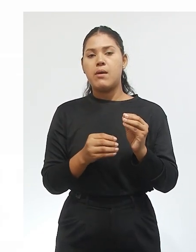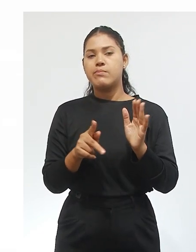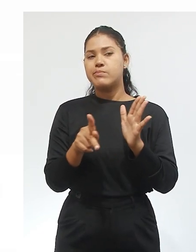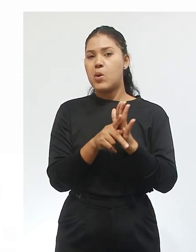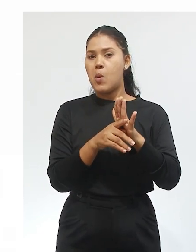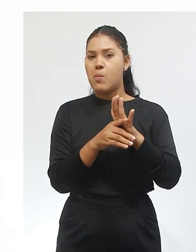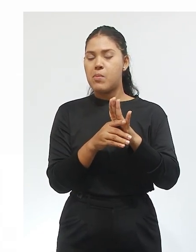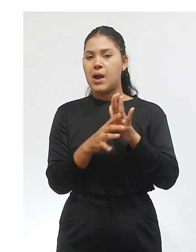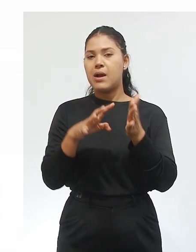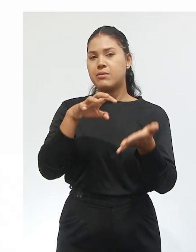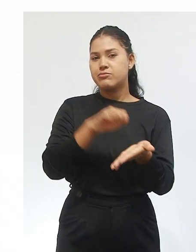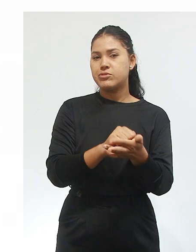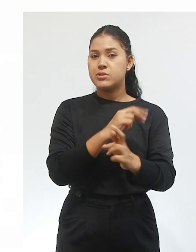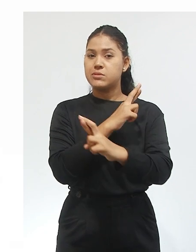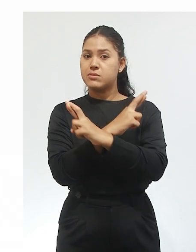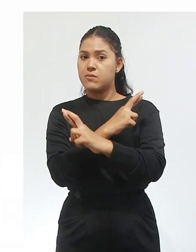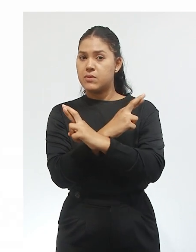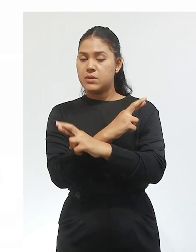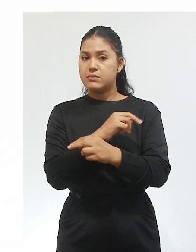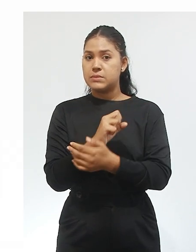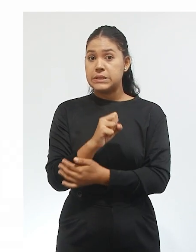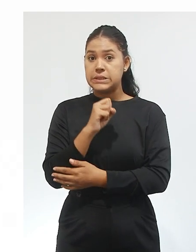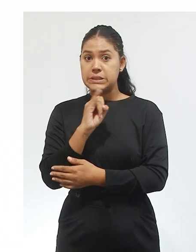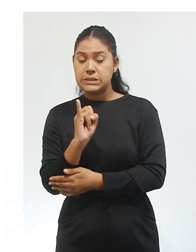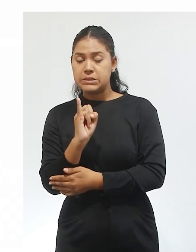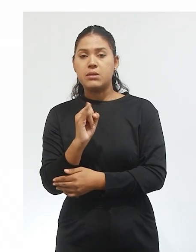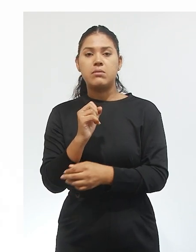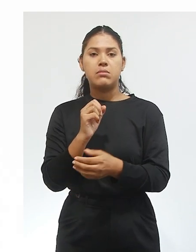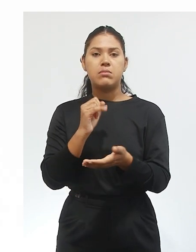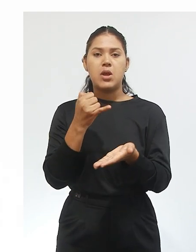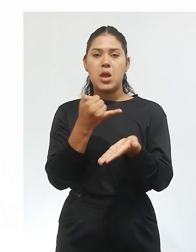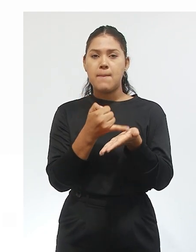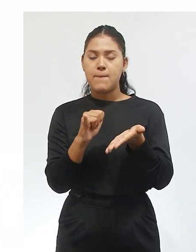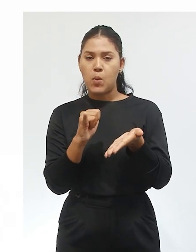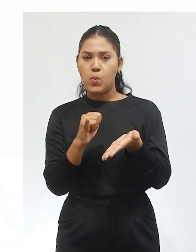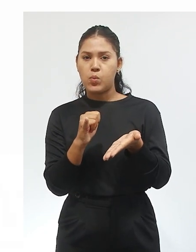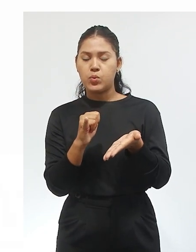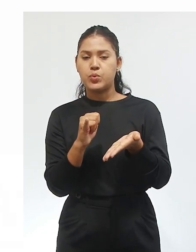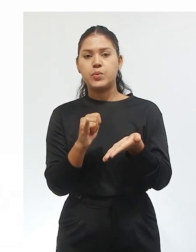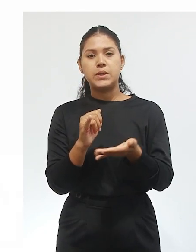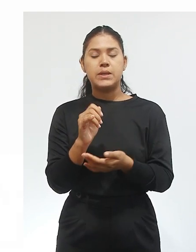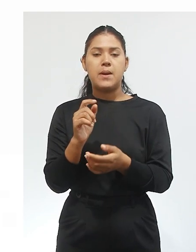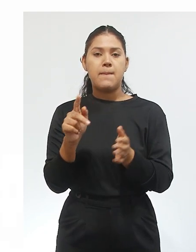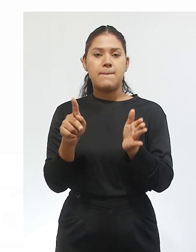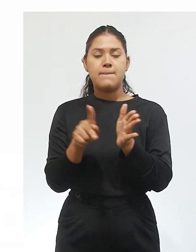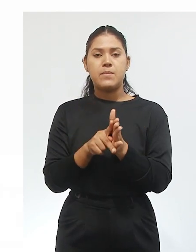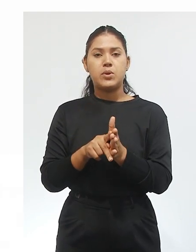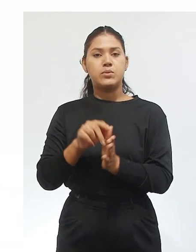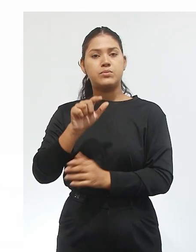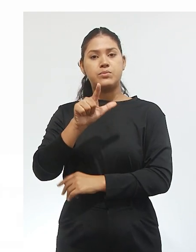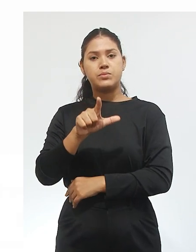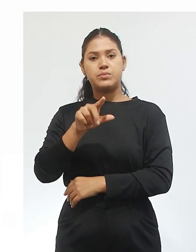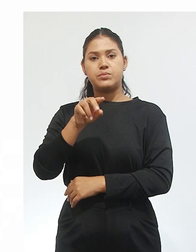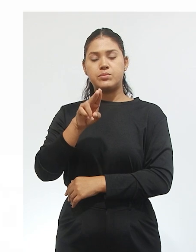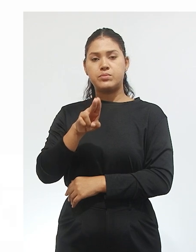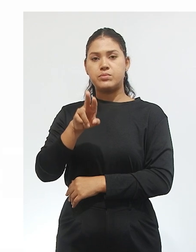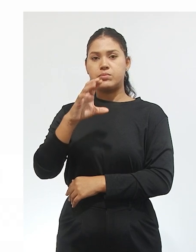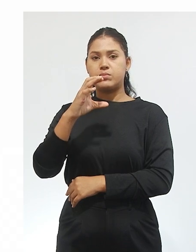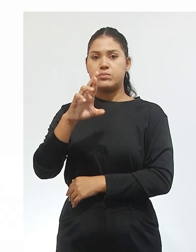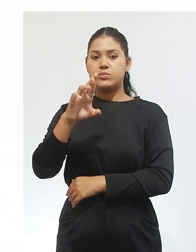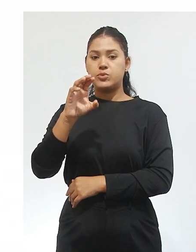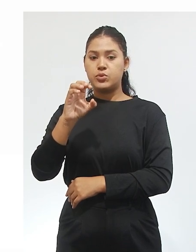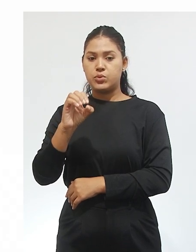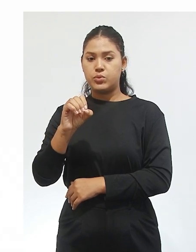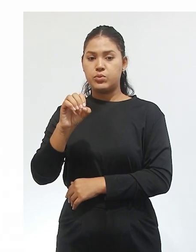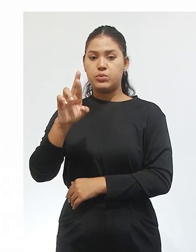empresa. Se ele, por exemplo, apurar o seu imposto de renda conforme que o lucro real, ele é obrigatório,